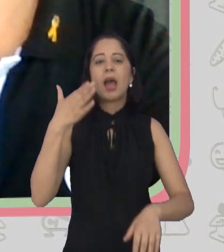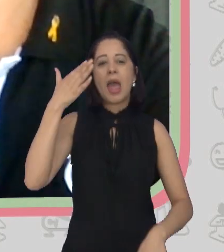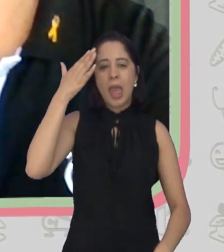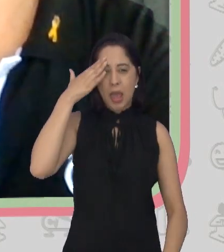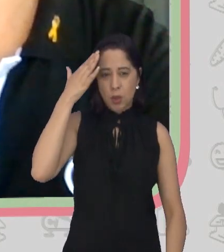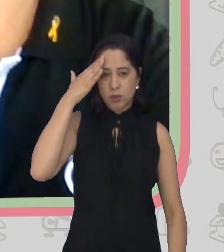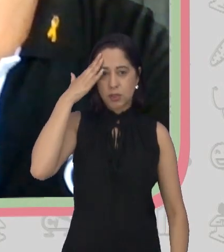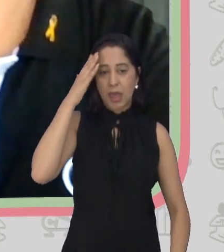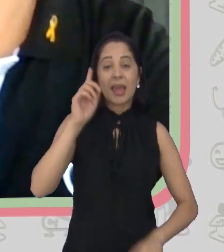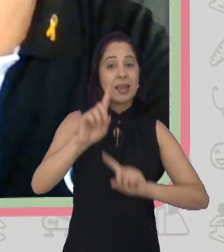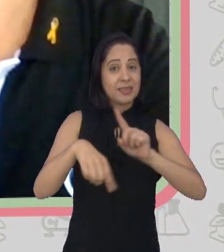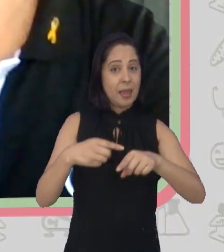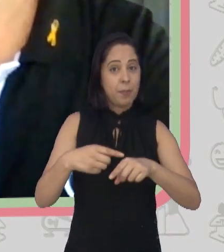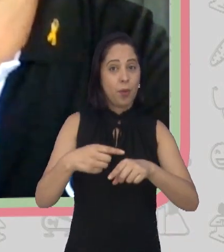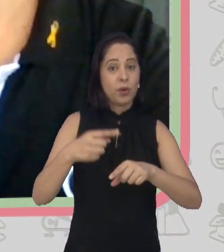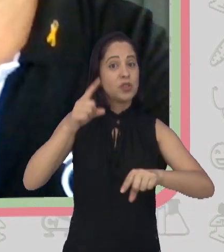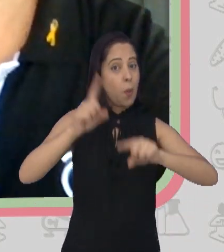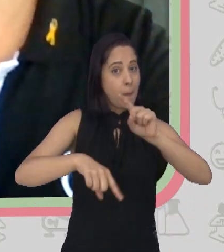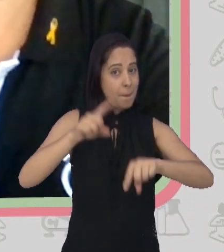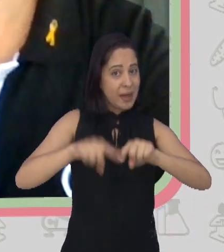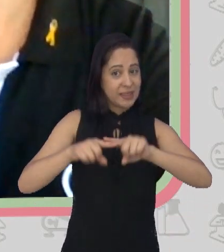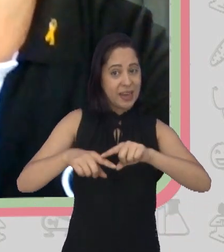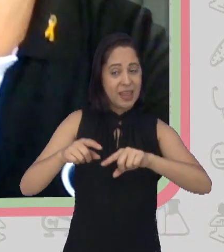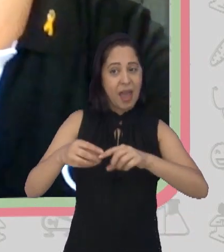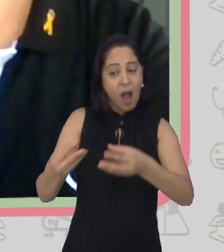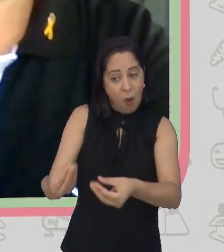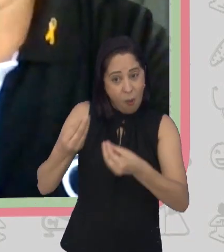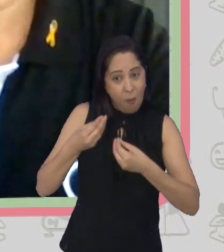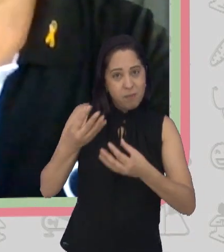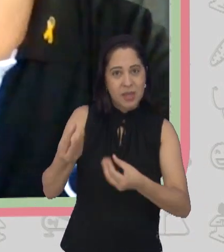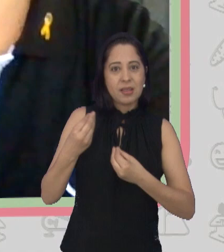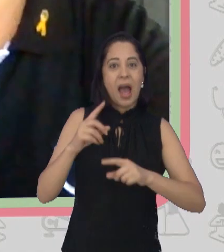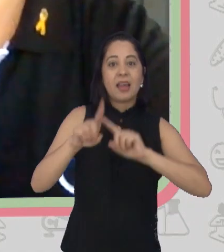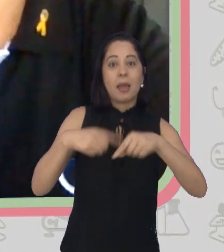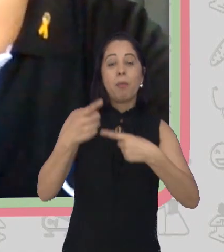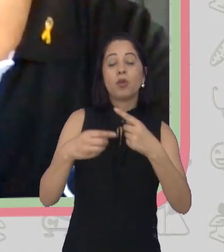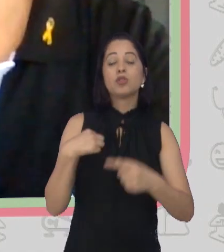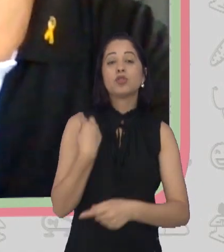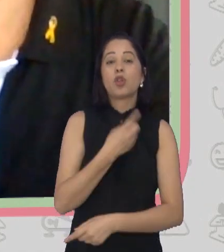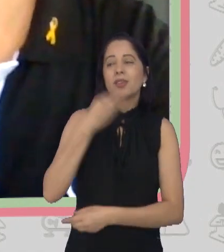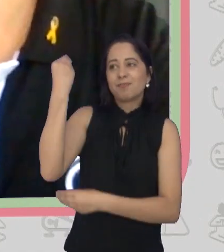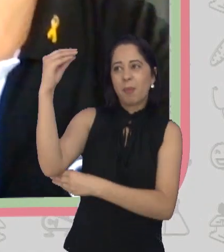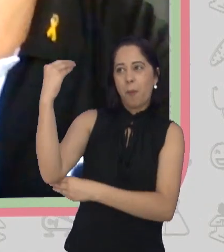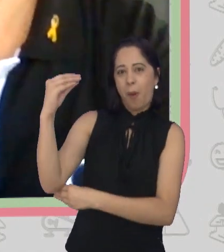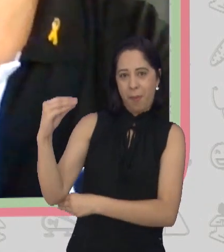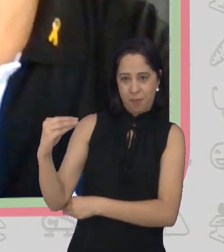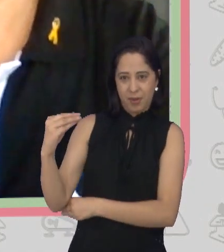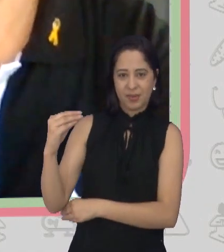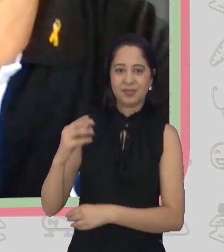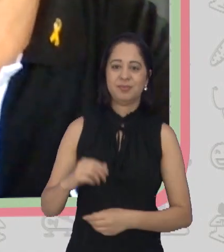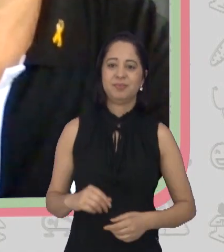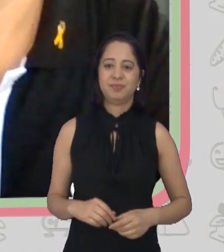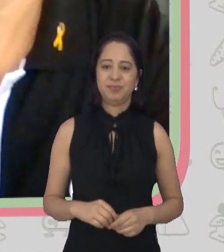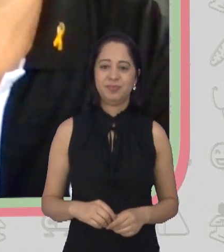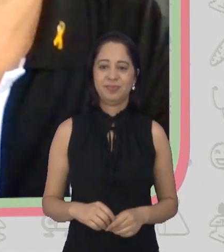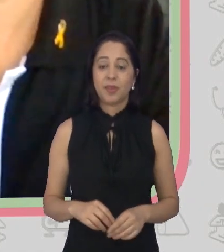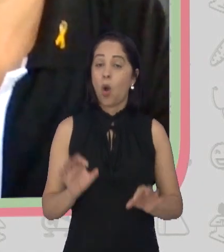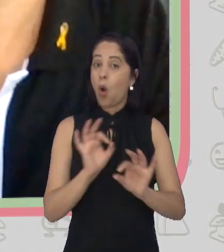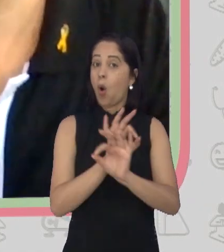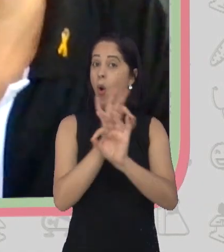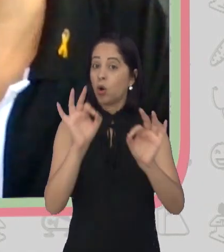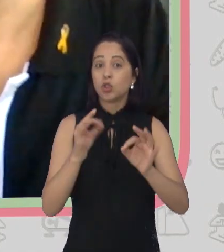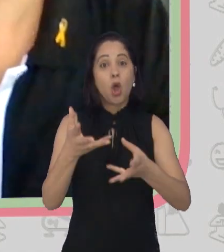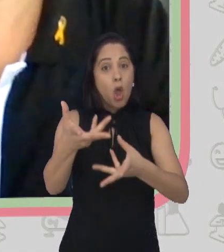receber o material e a gente vai disponibilizar aqui também na nossa grade, na nossa programação aí de vocês, viu? Está ótimo,